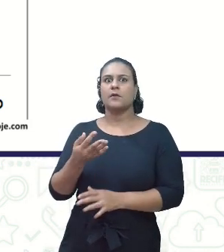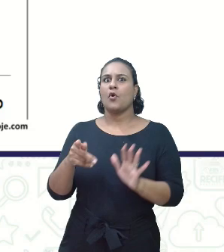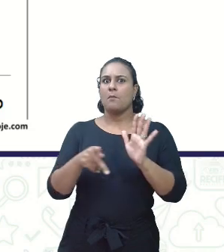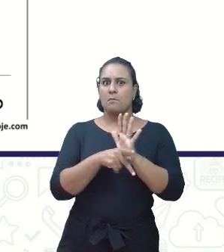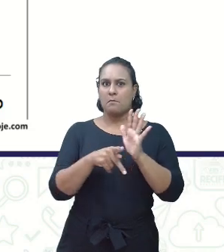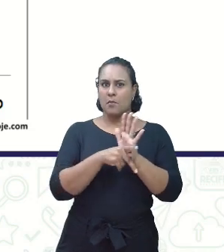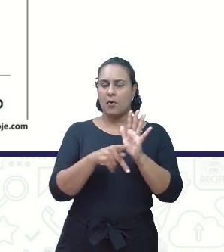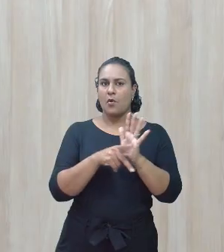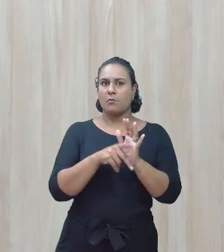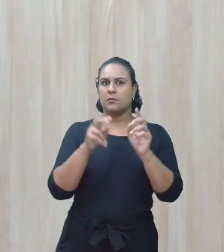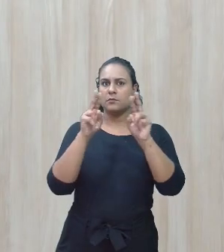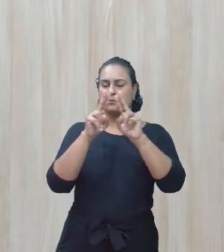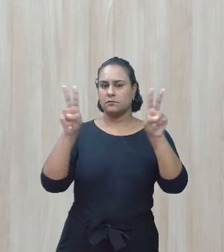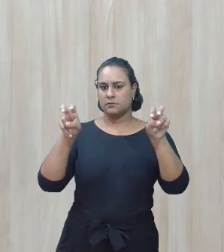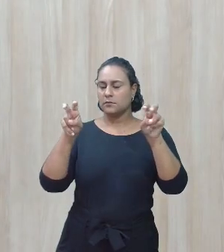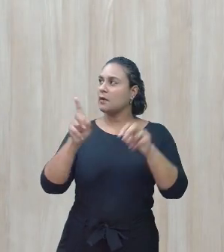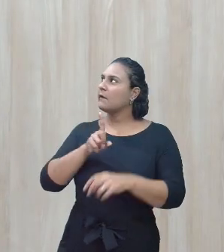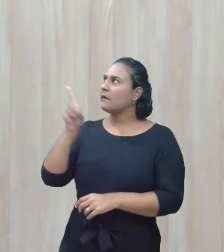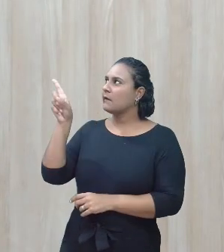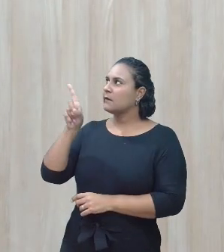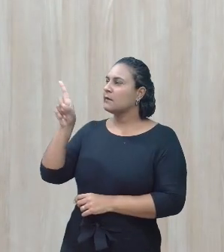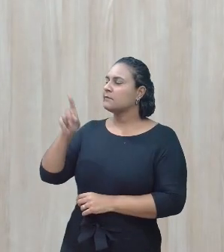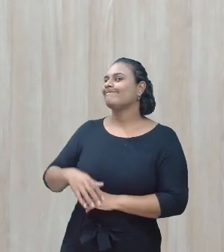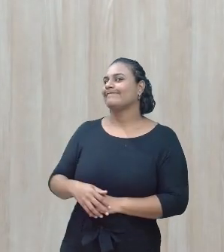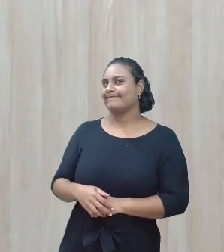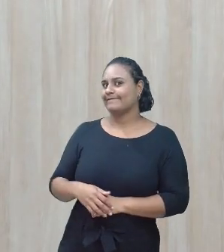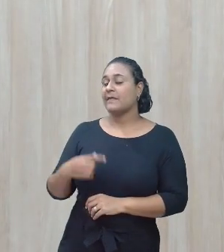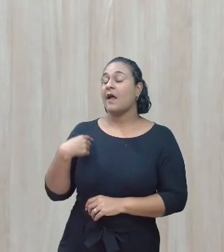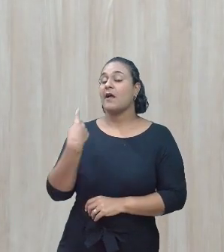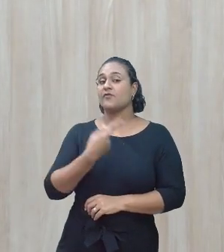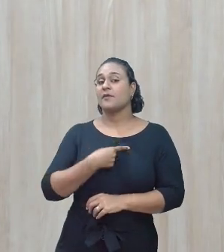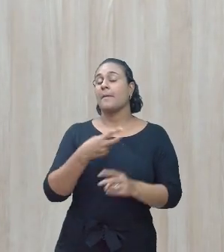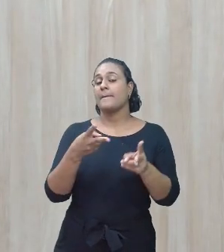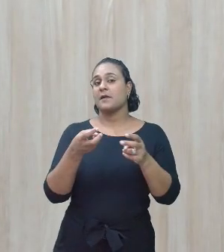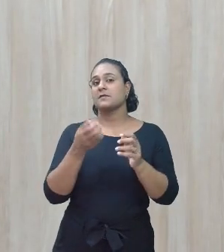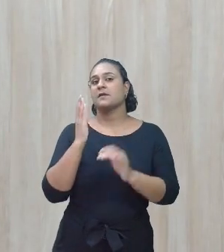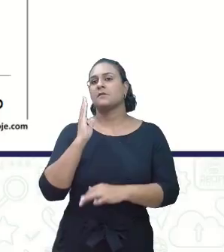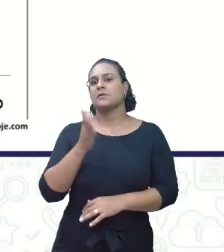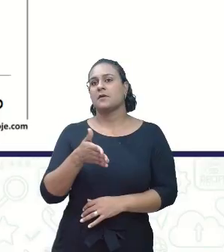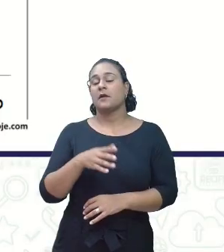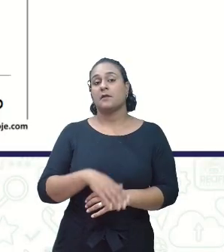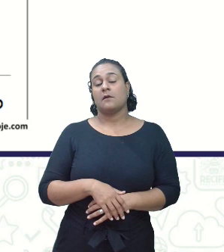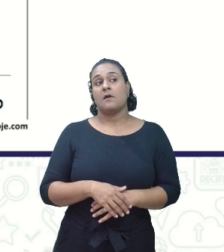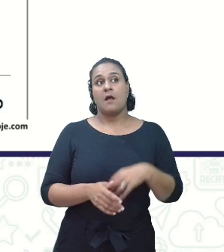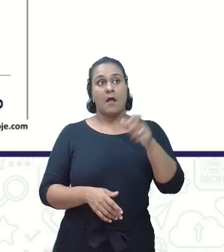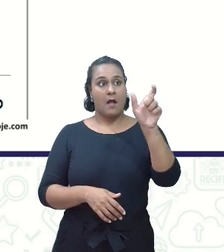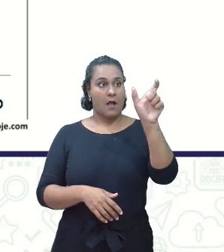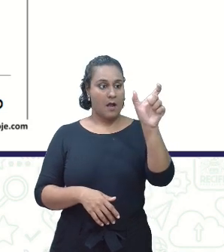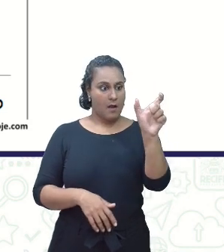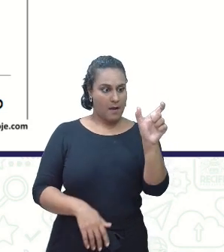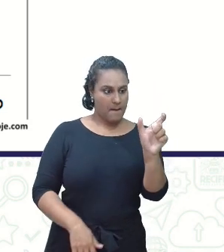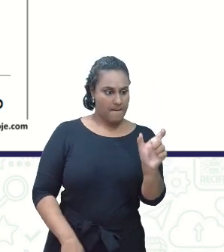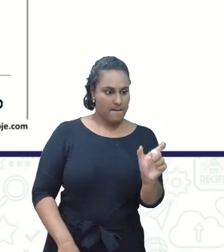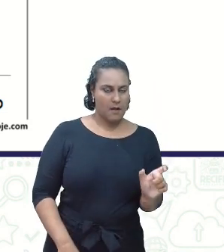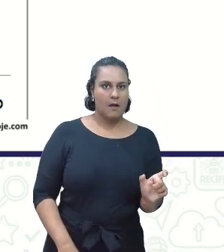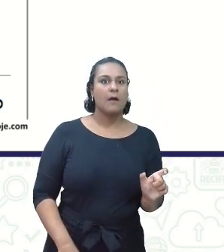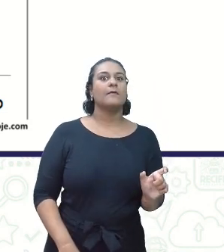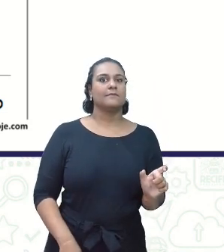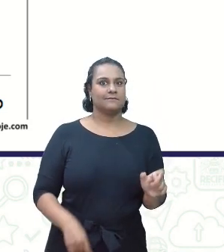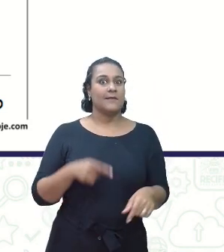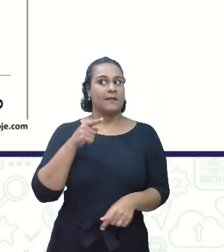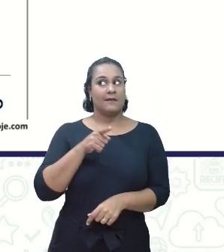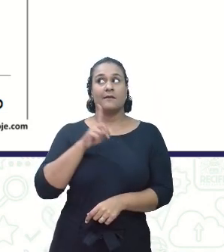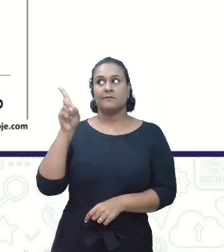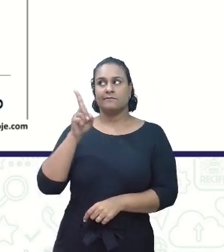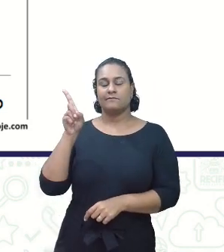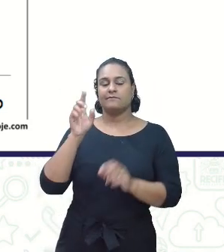título ele já diz torcedores. Então, a gente percebe que a barra mais alta, que no caso aqui, nessa pesquisa específica, né,